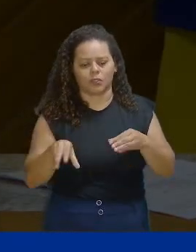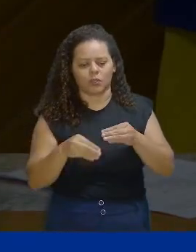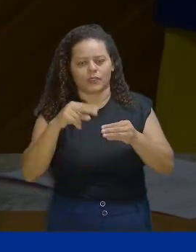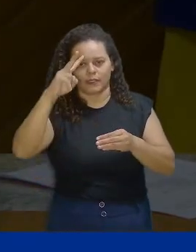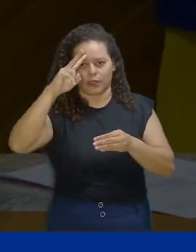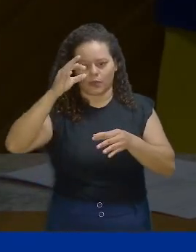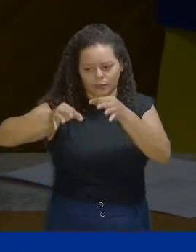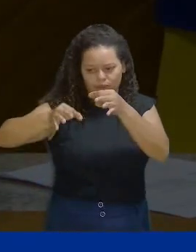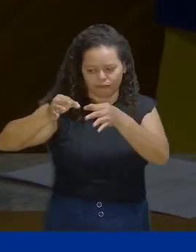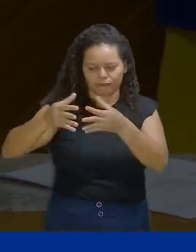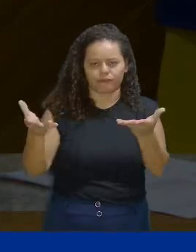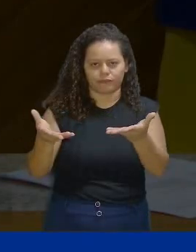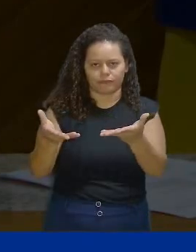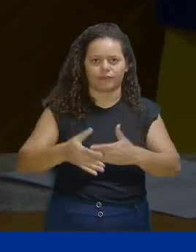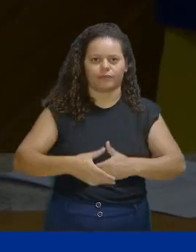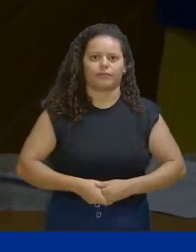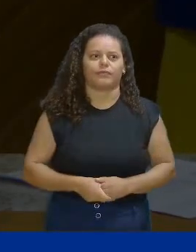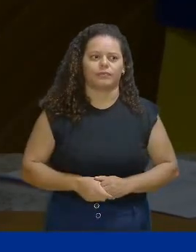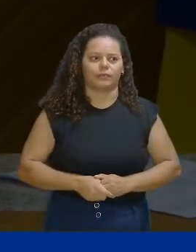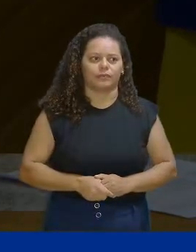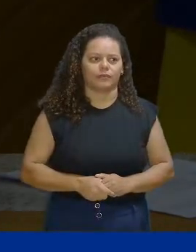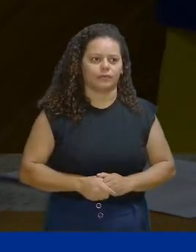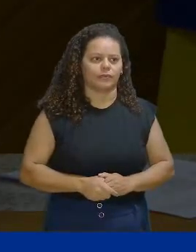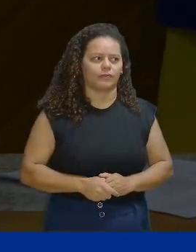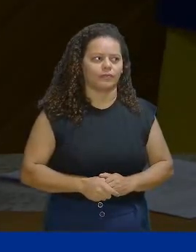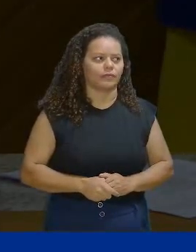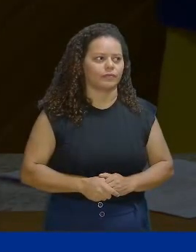na pauta de segunda-feira, não é isso, Milene?